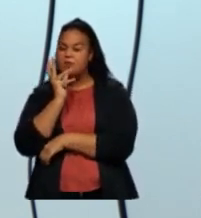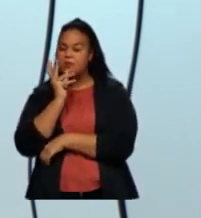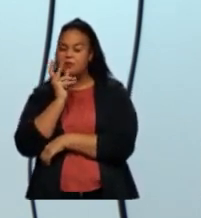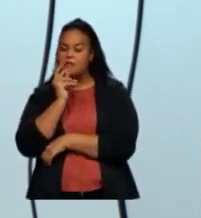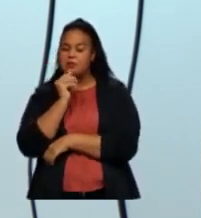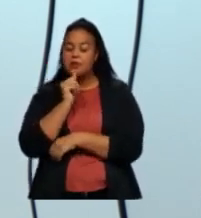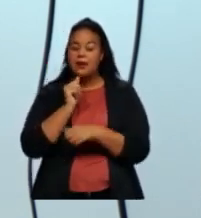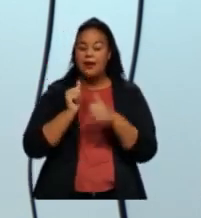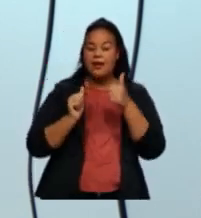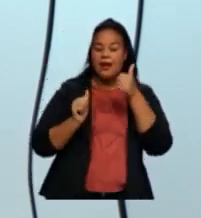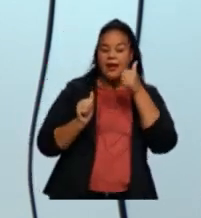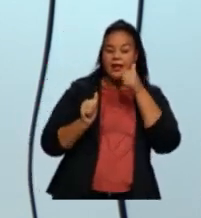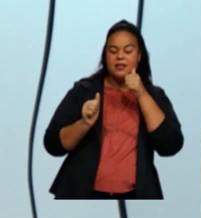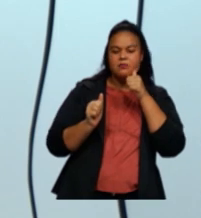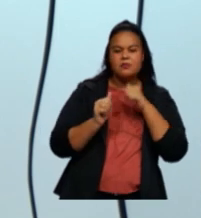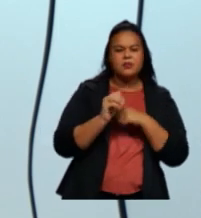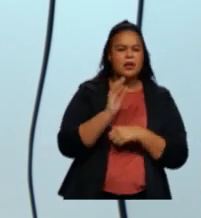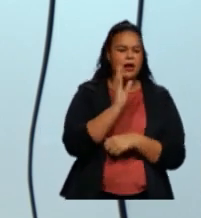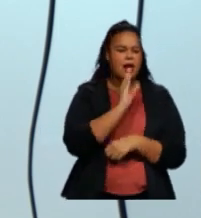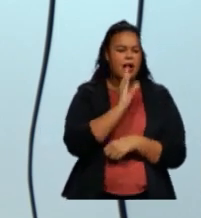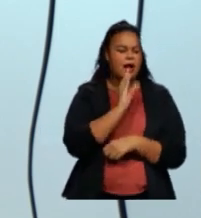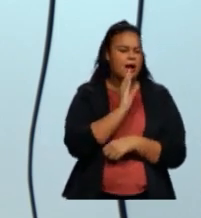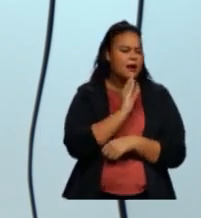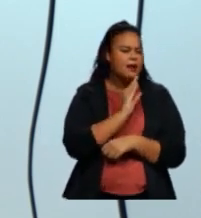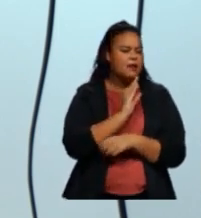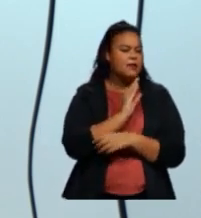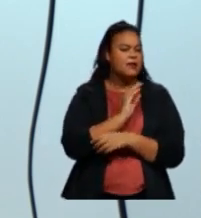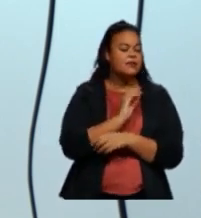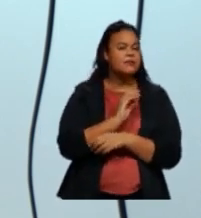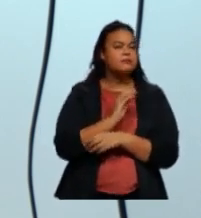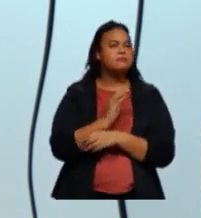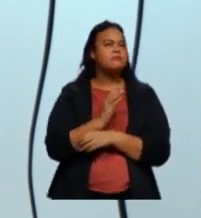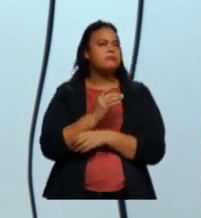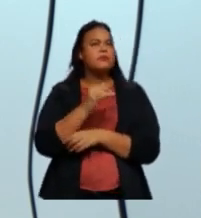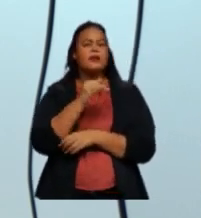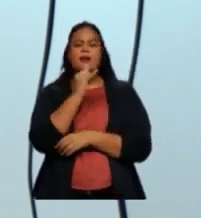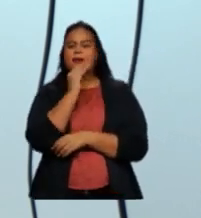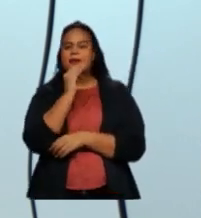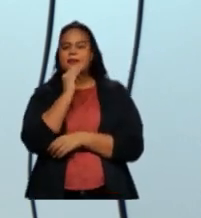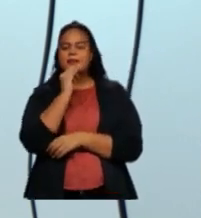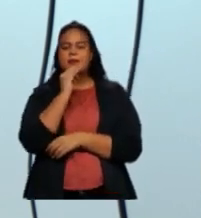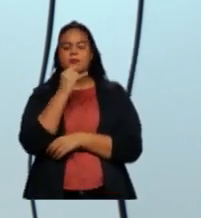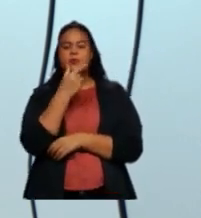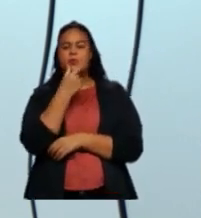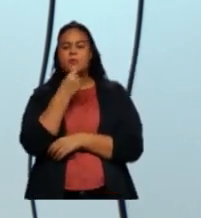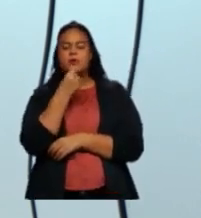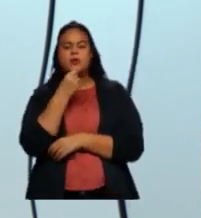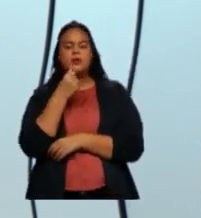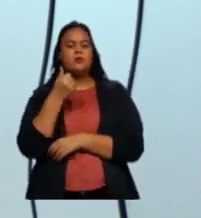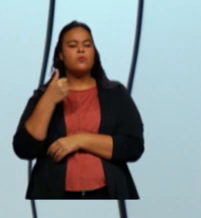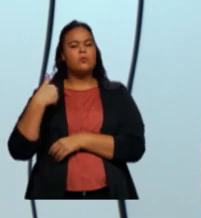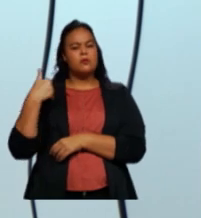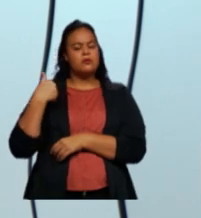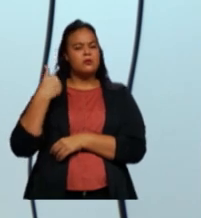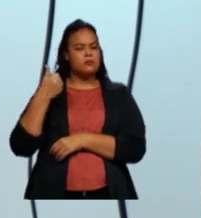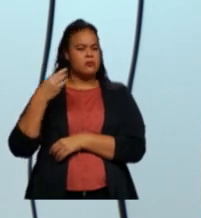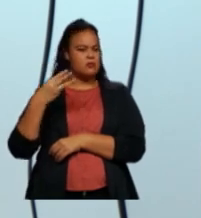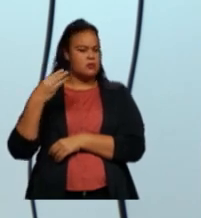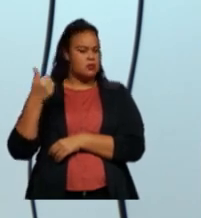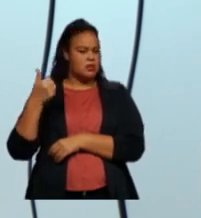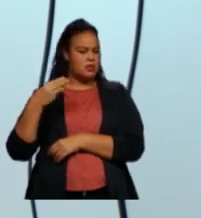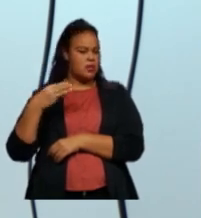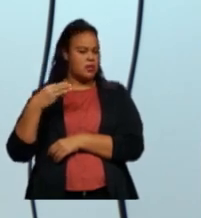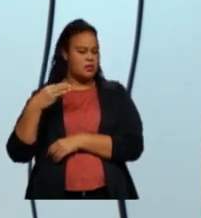meninas. Se você for observar um menino aí de 13 anos e uma menina, você vai ver que na menina já é